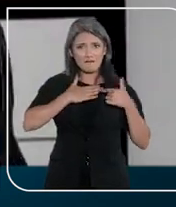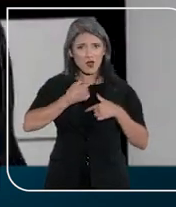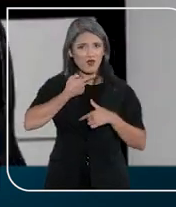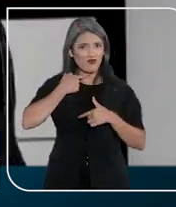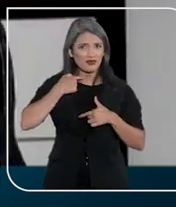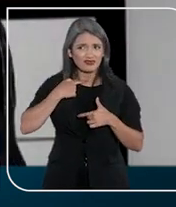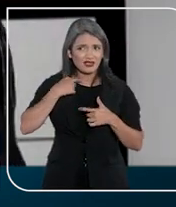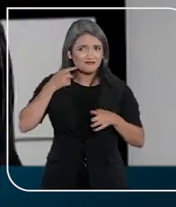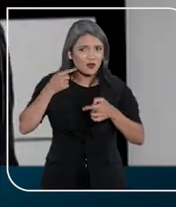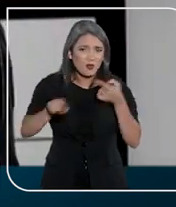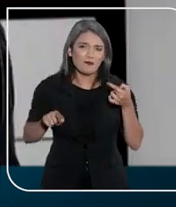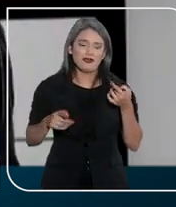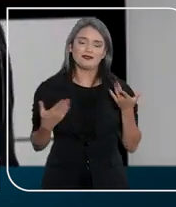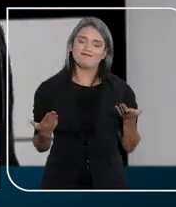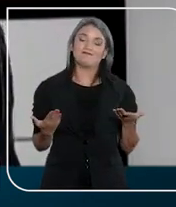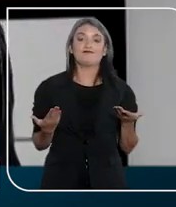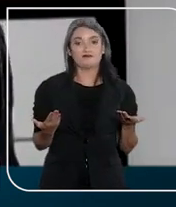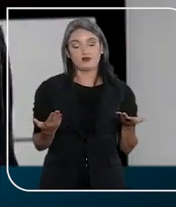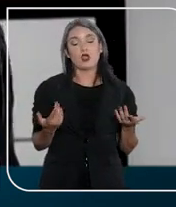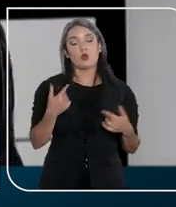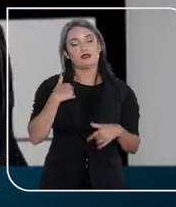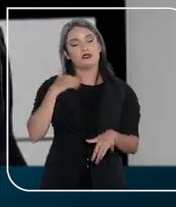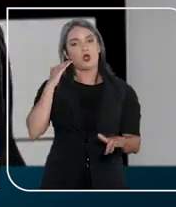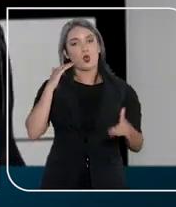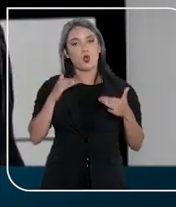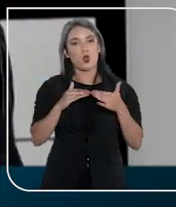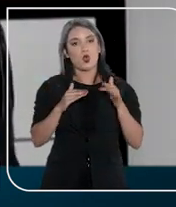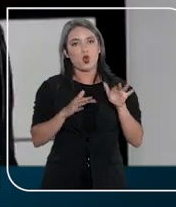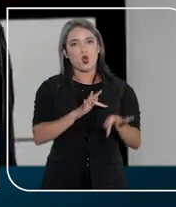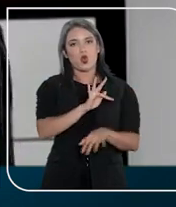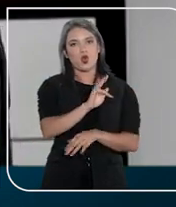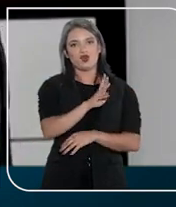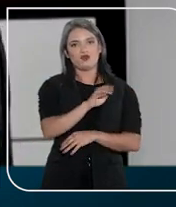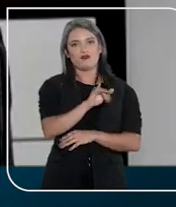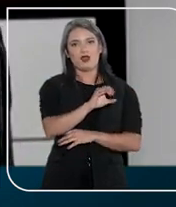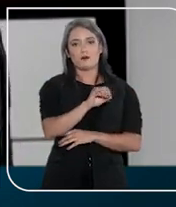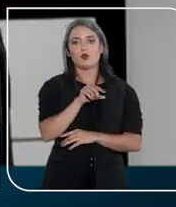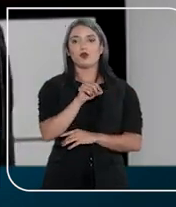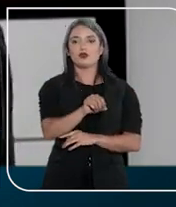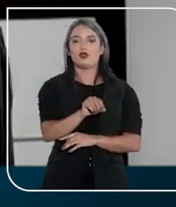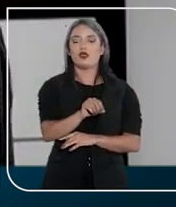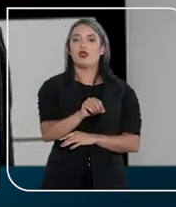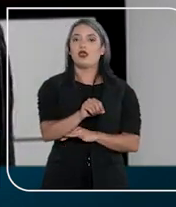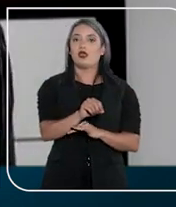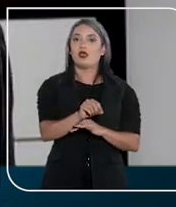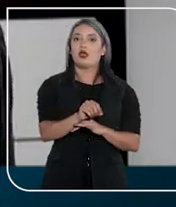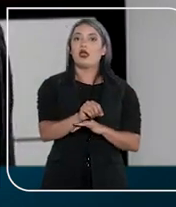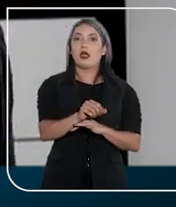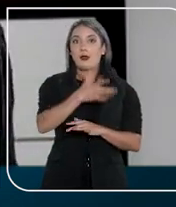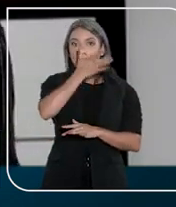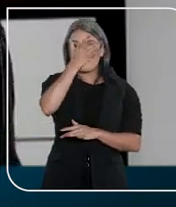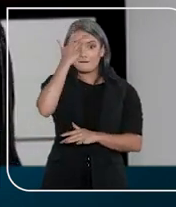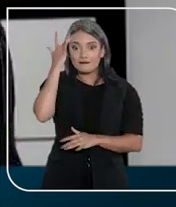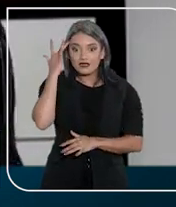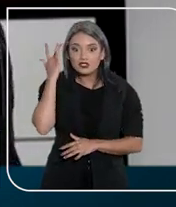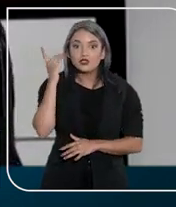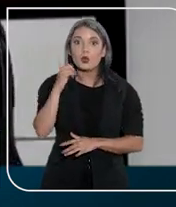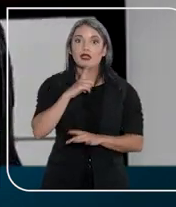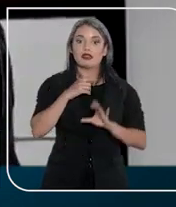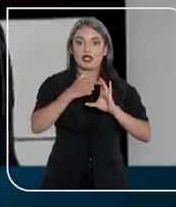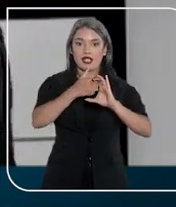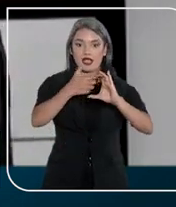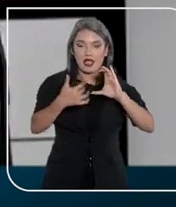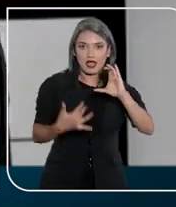sou muito mais favorável, aqui eu me junto ao professor Fábio, em retirar da competição um indivíduo que possua